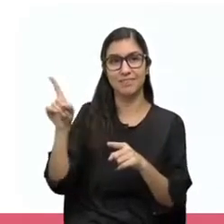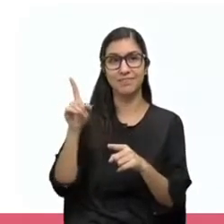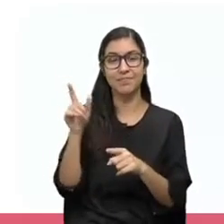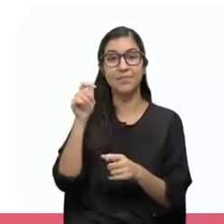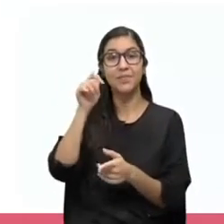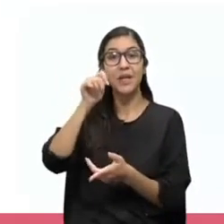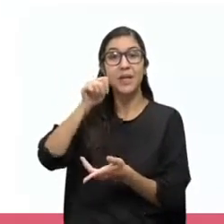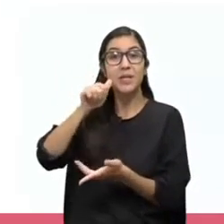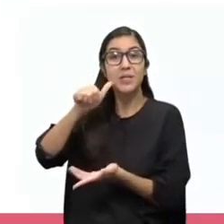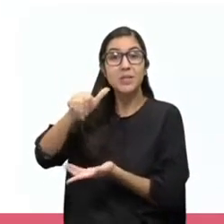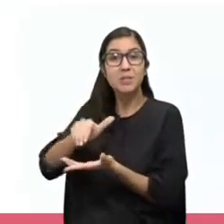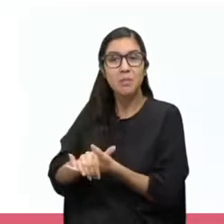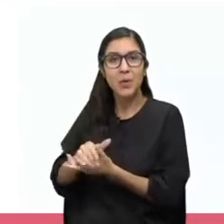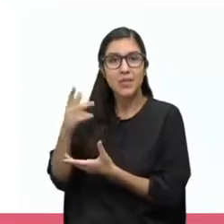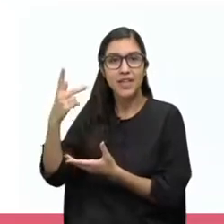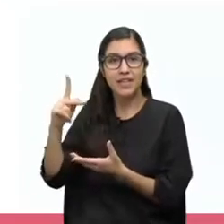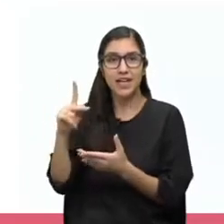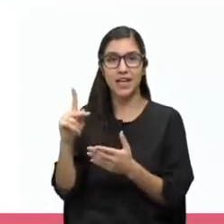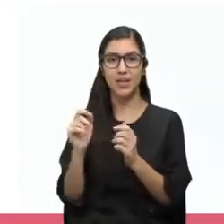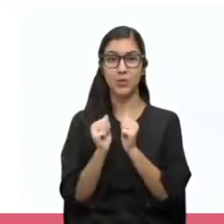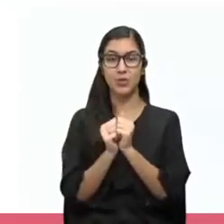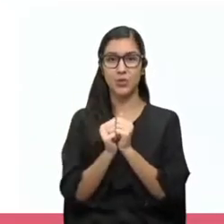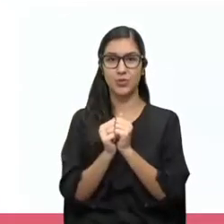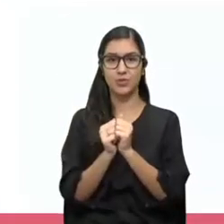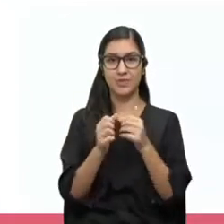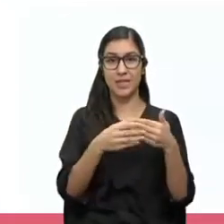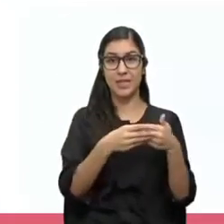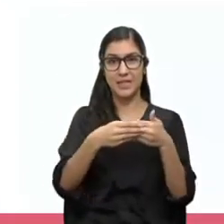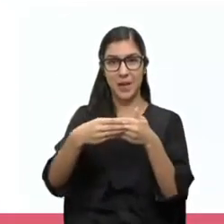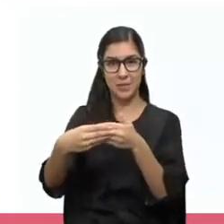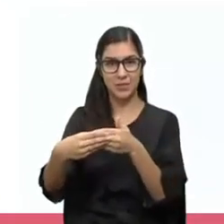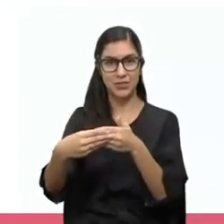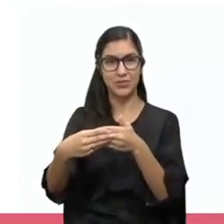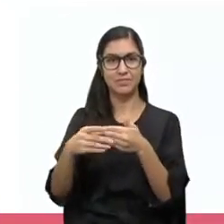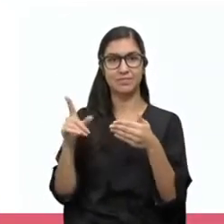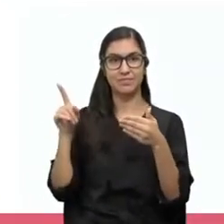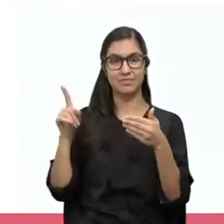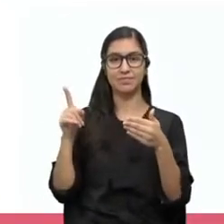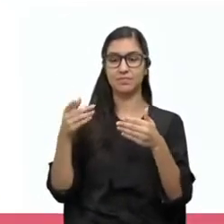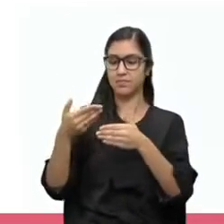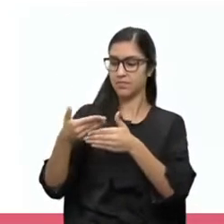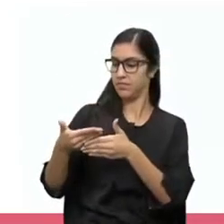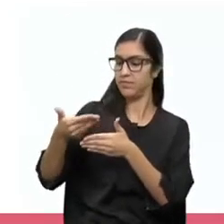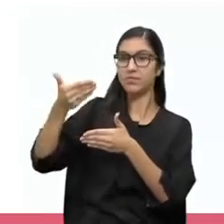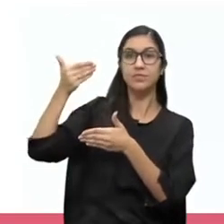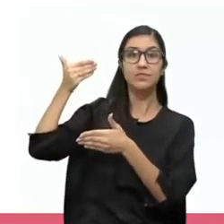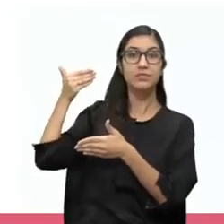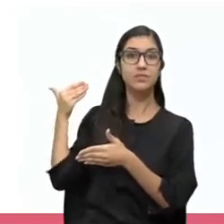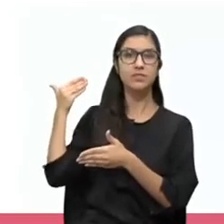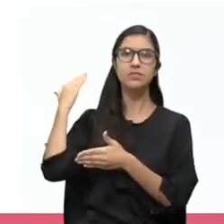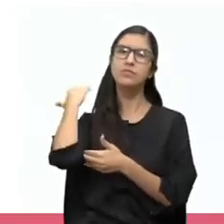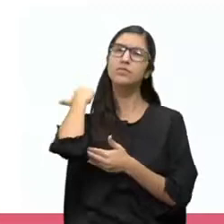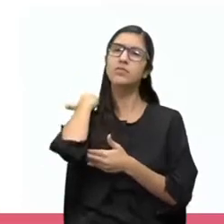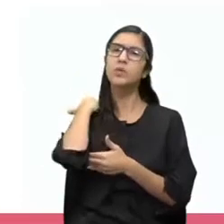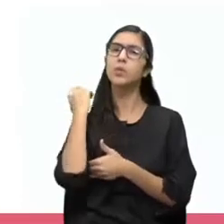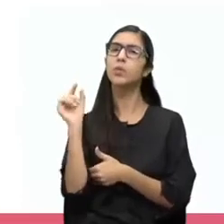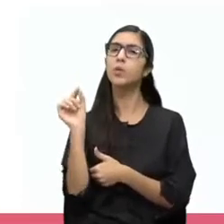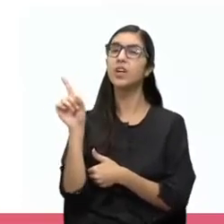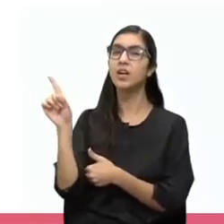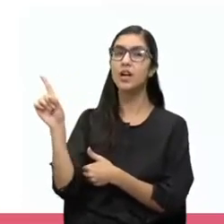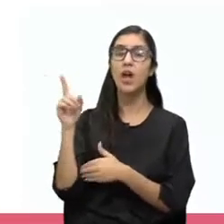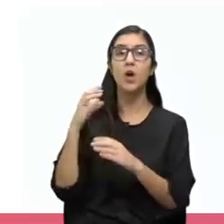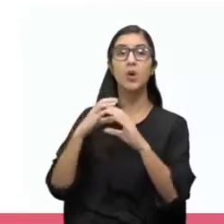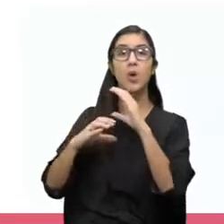esposa dele está fazendo, esposa do guia intérprete, tá, pessoal? Está fazendo aqui nas costas, chamado de